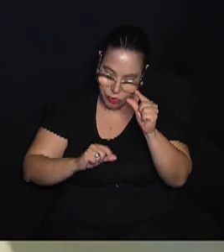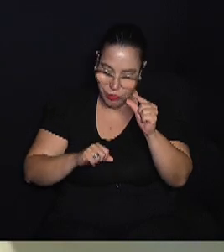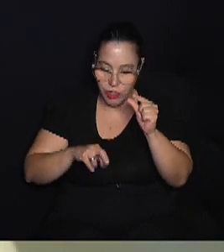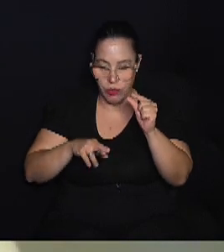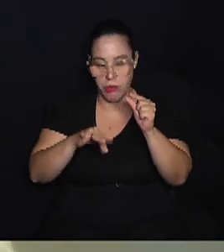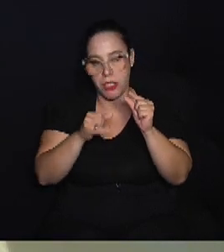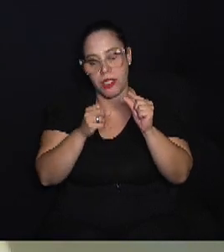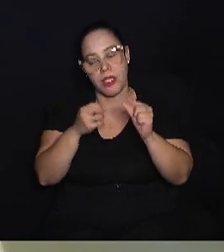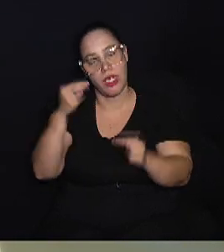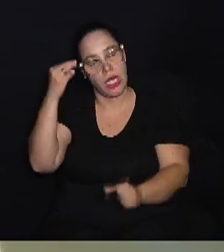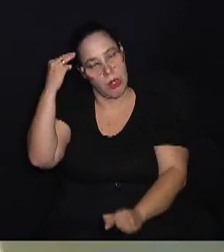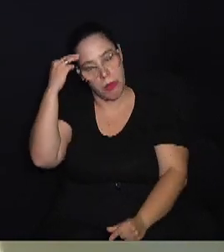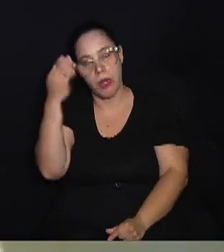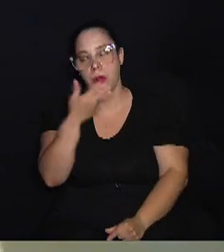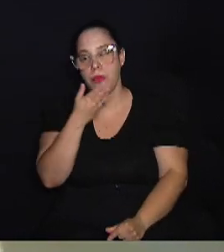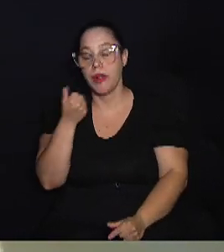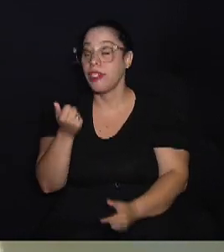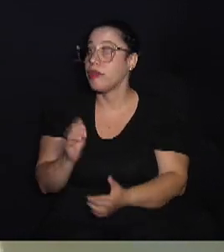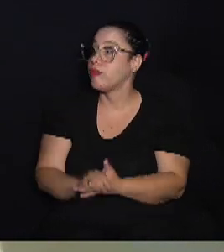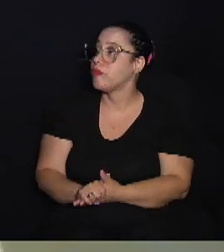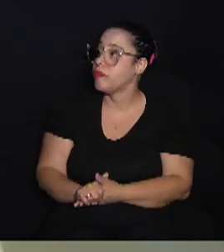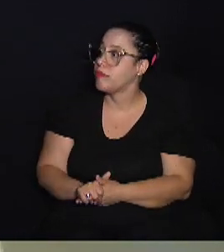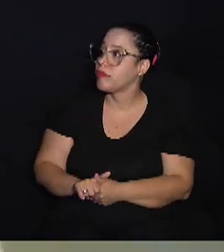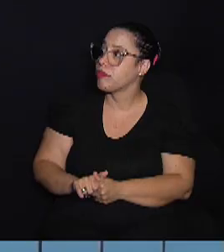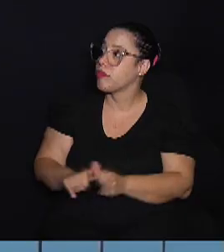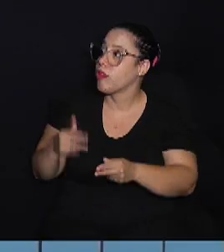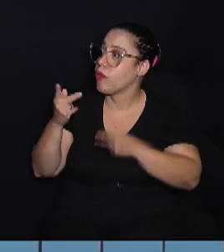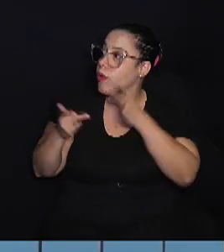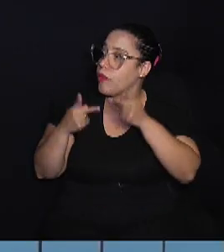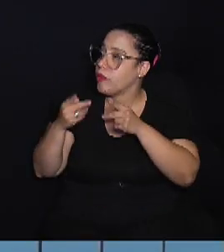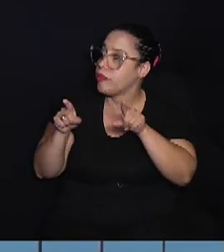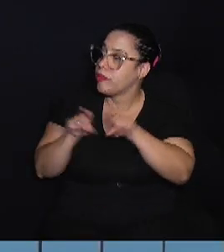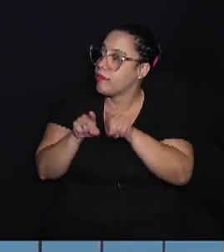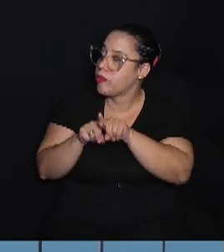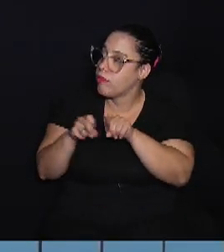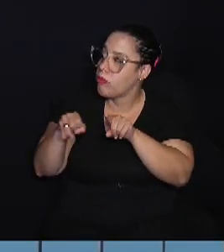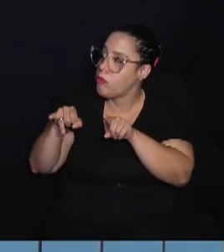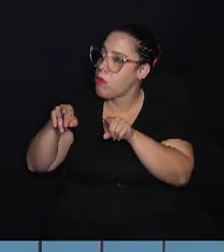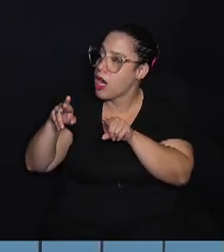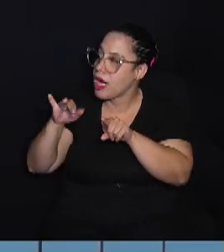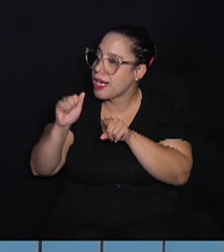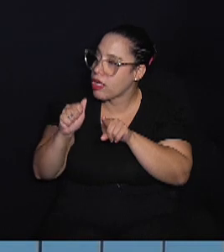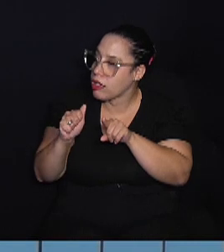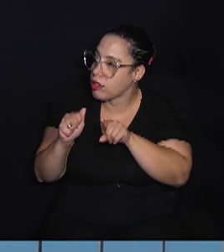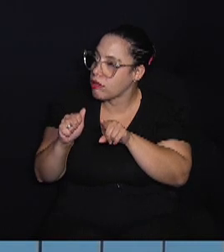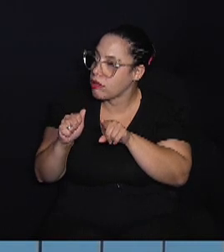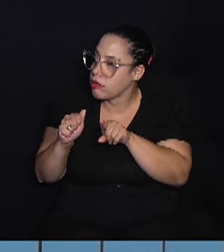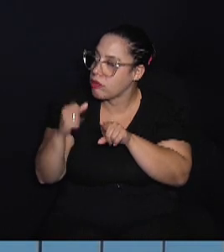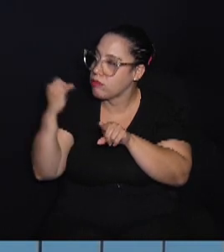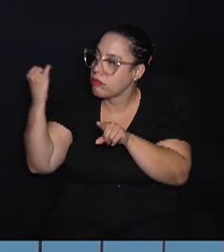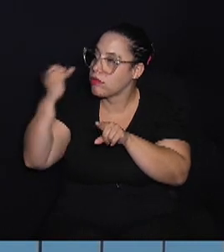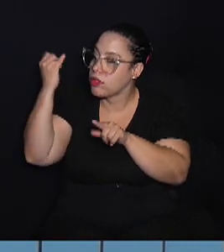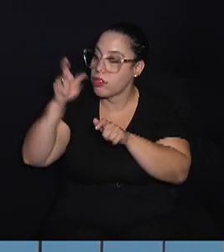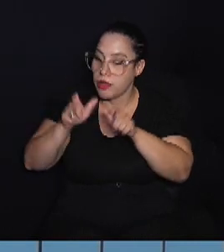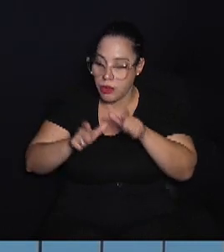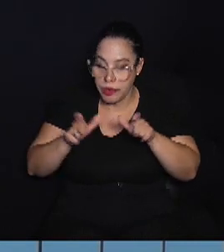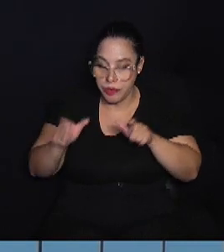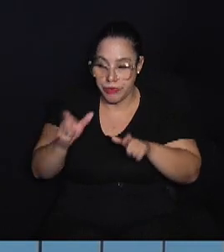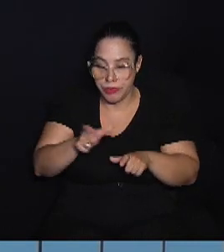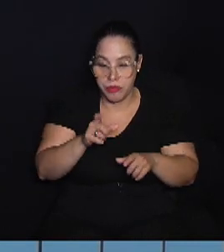melhora. E eu queria que você falasse também, Márcia, da importância das pessoas, né,